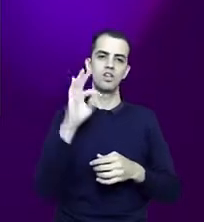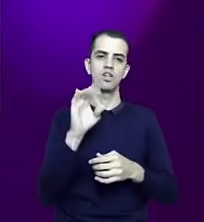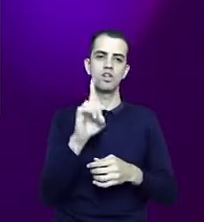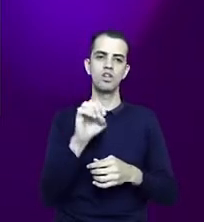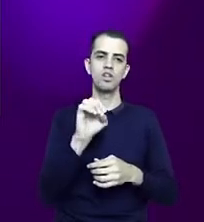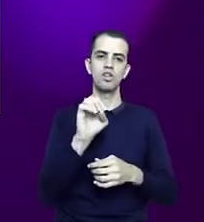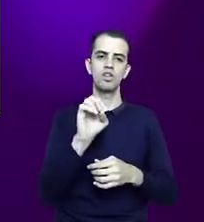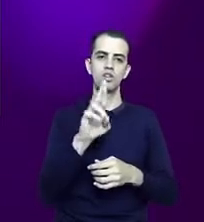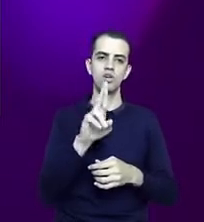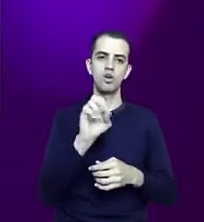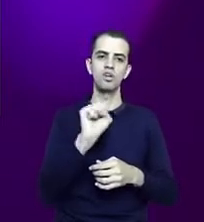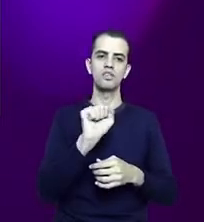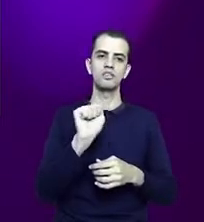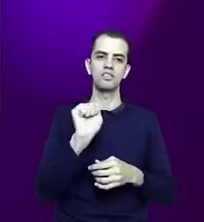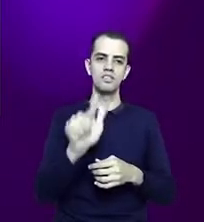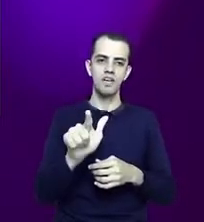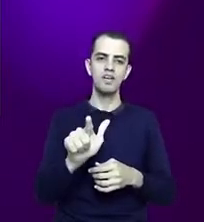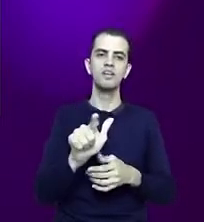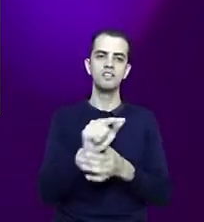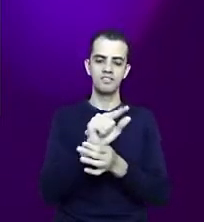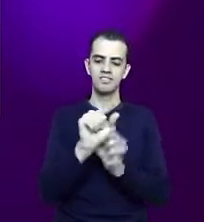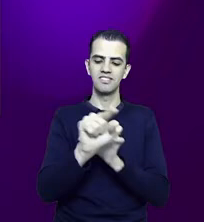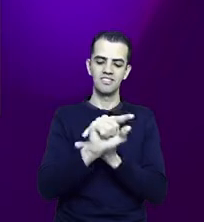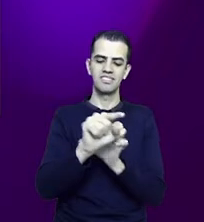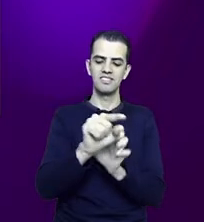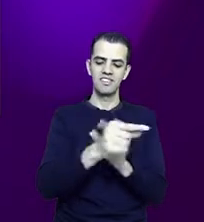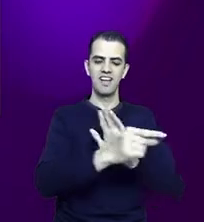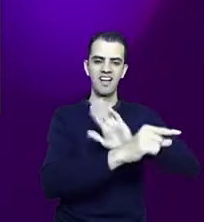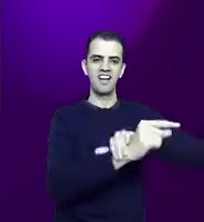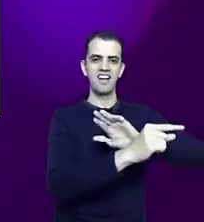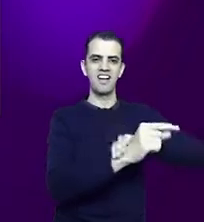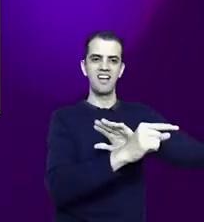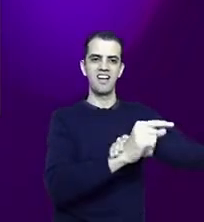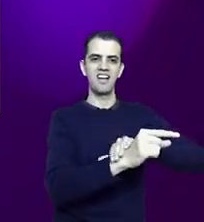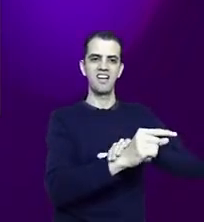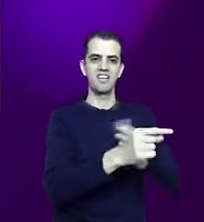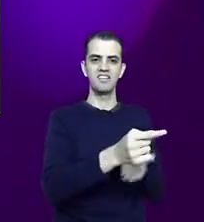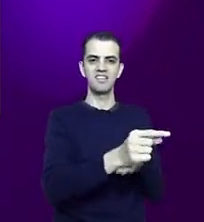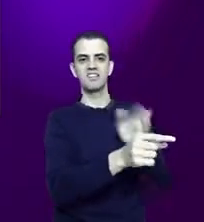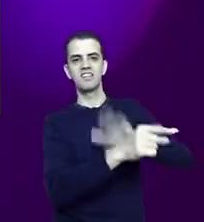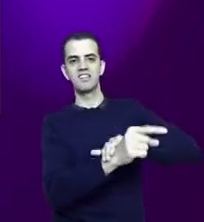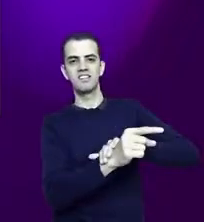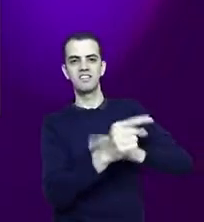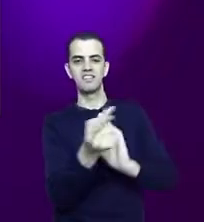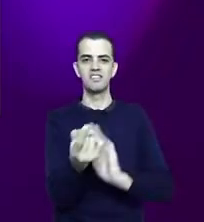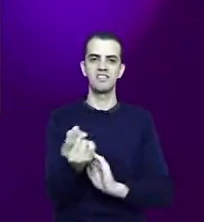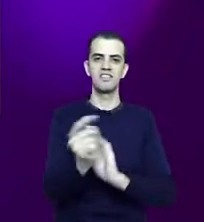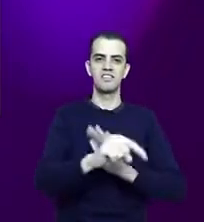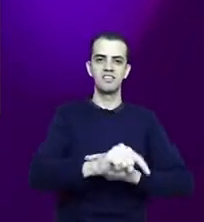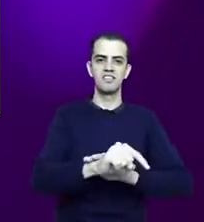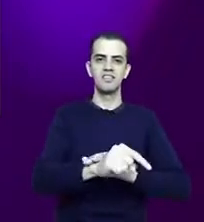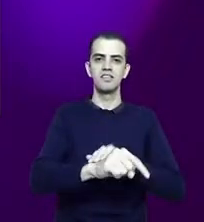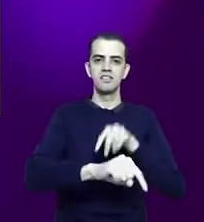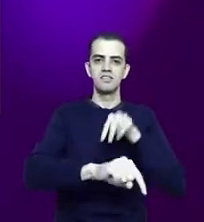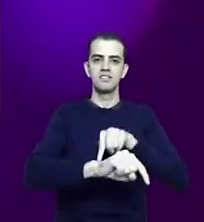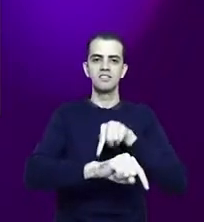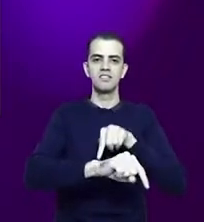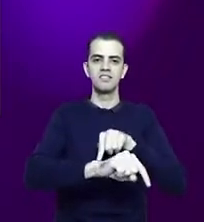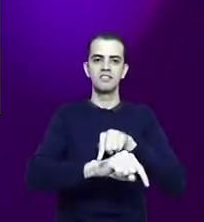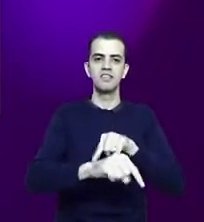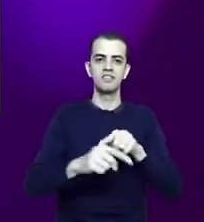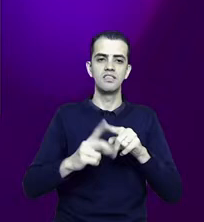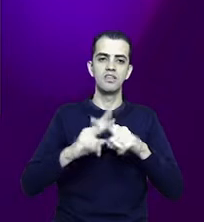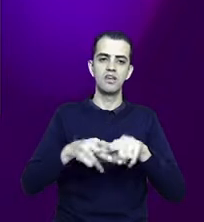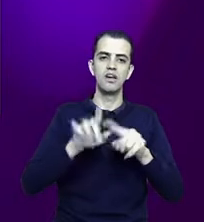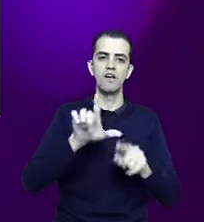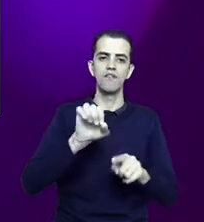a extremidade distal do rádio foi acometida, principalmente quando era articular, nas deformidades volares, né, do Barton